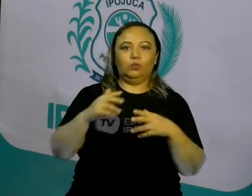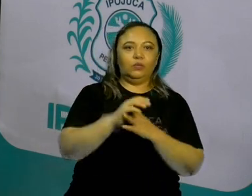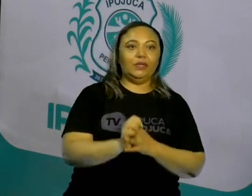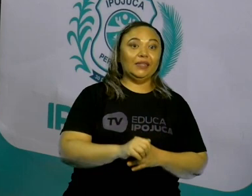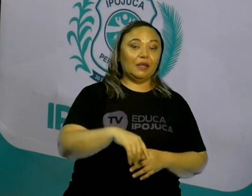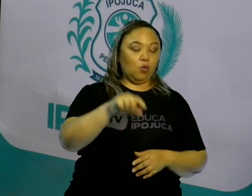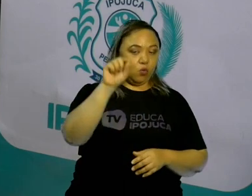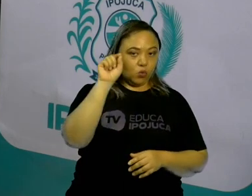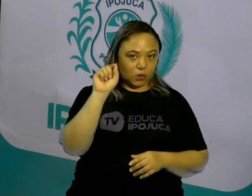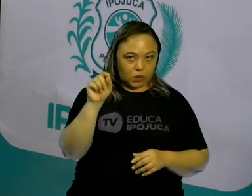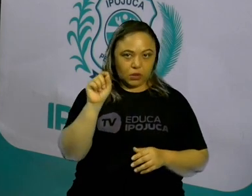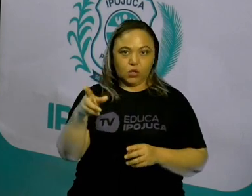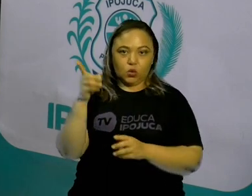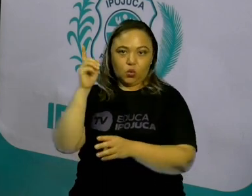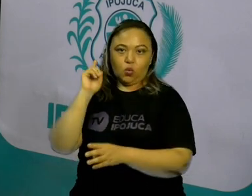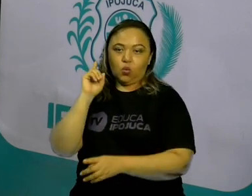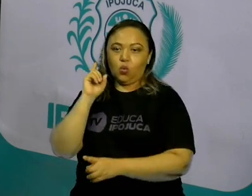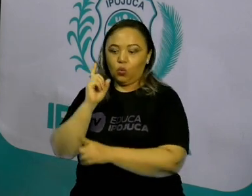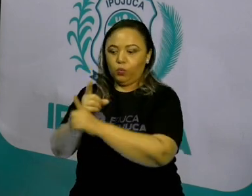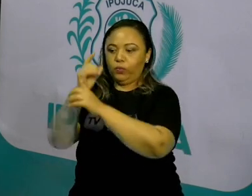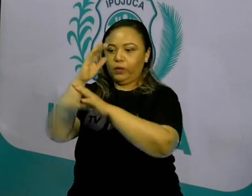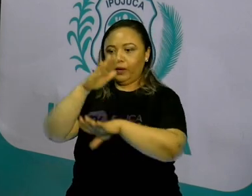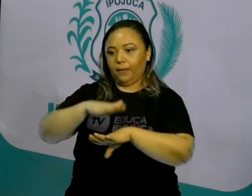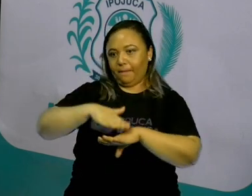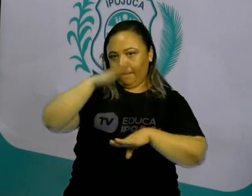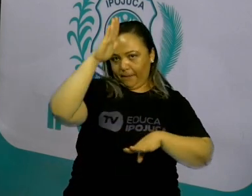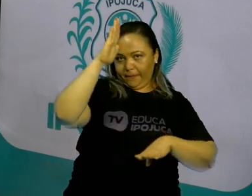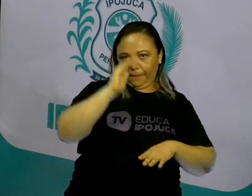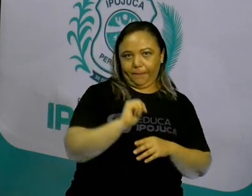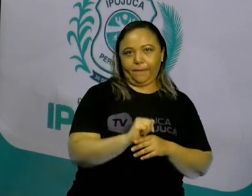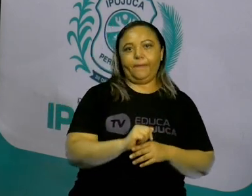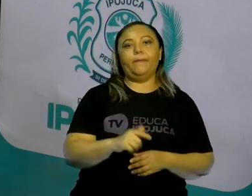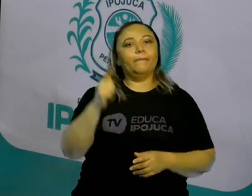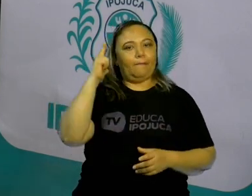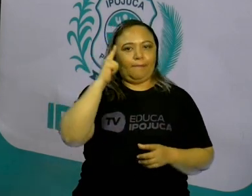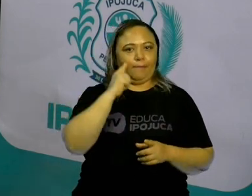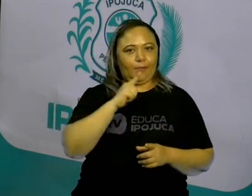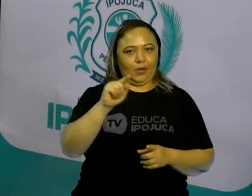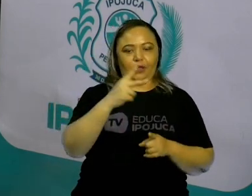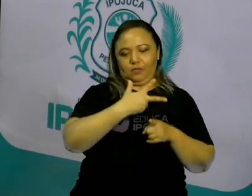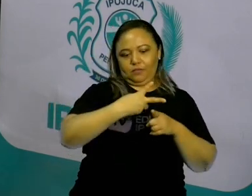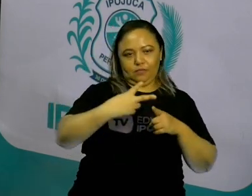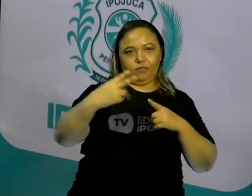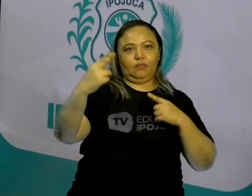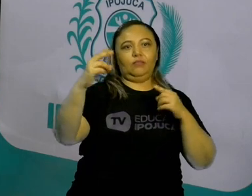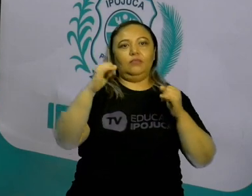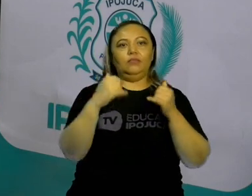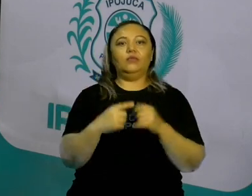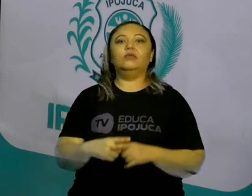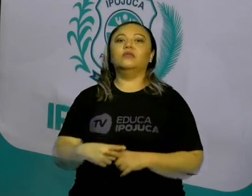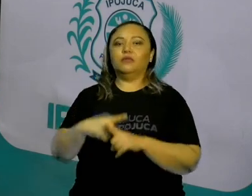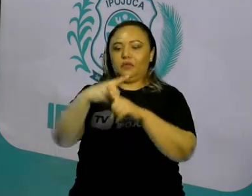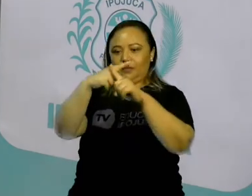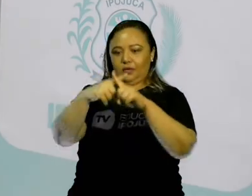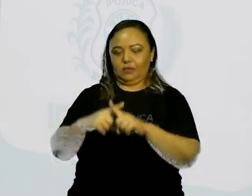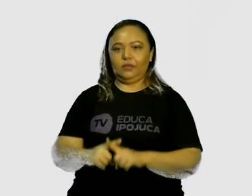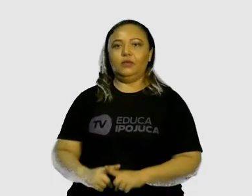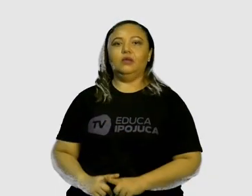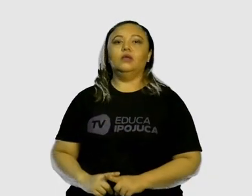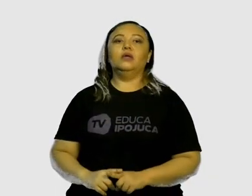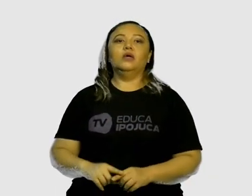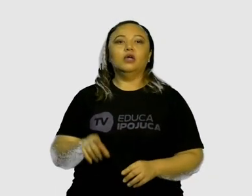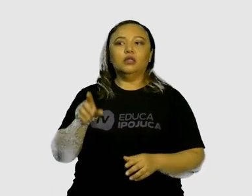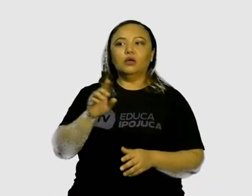ou seja, três, eles vão ganhar. Então, as regras do jogo são: cada rodada a gente